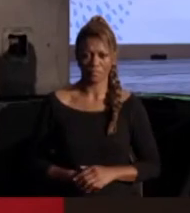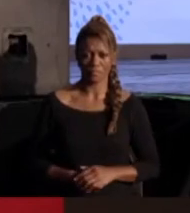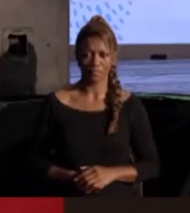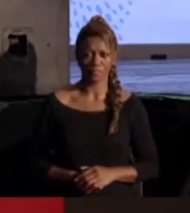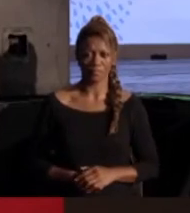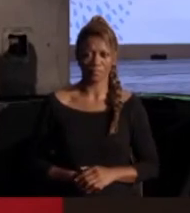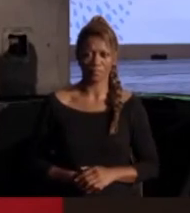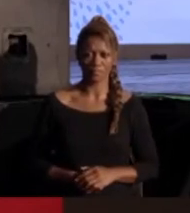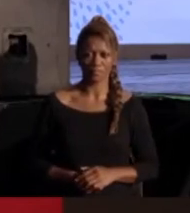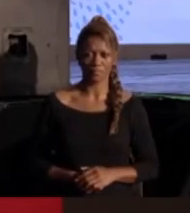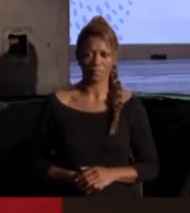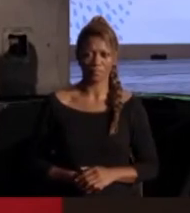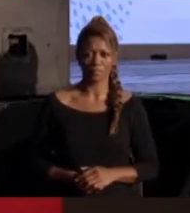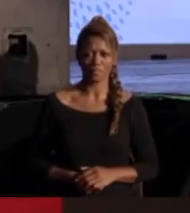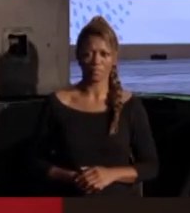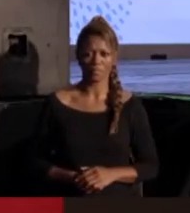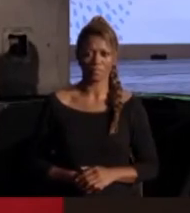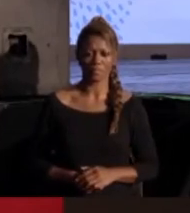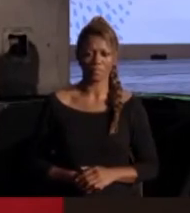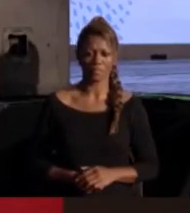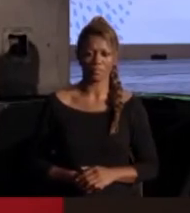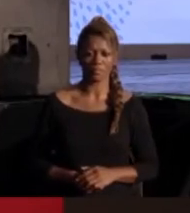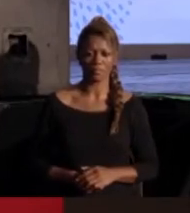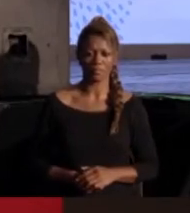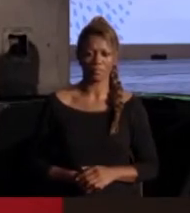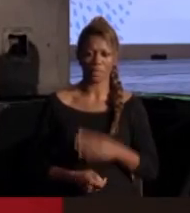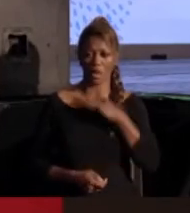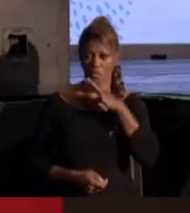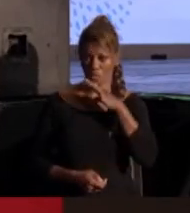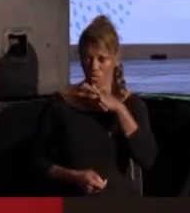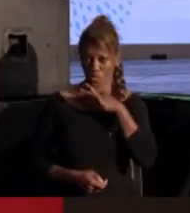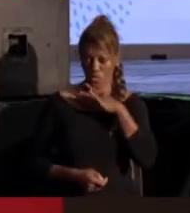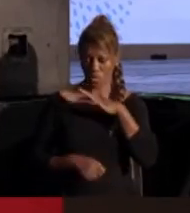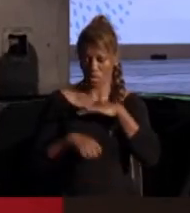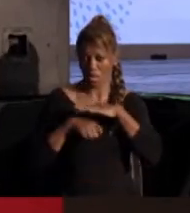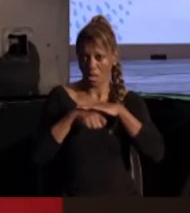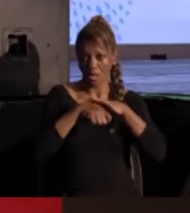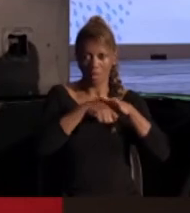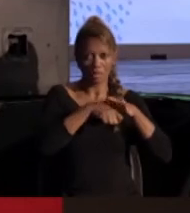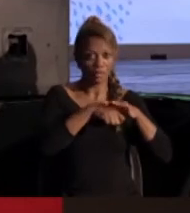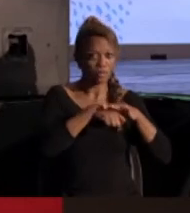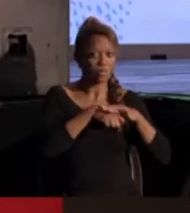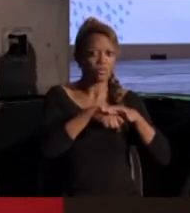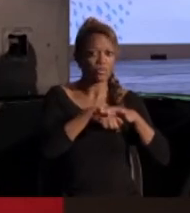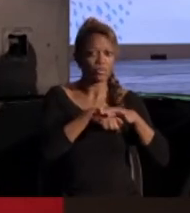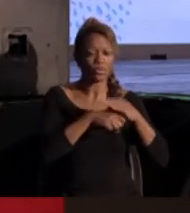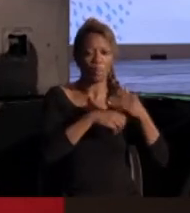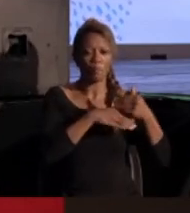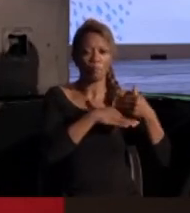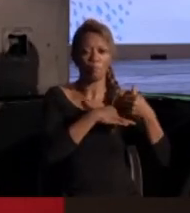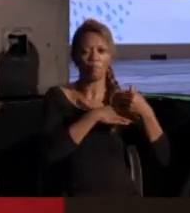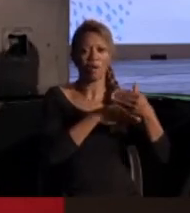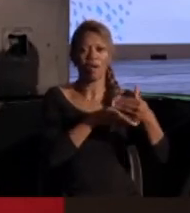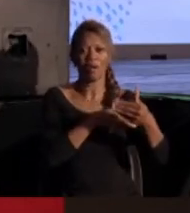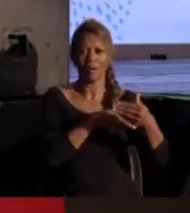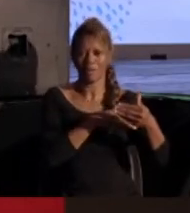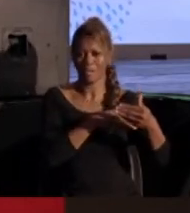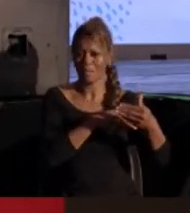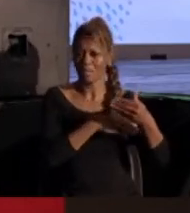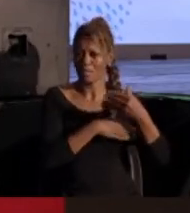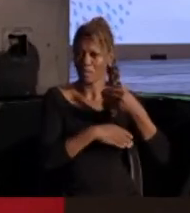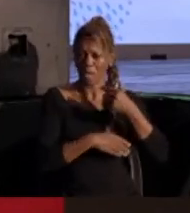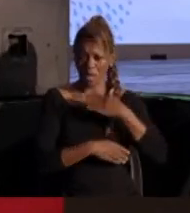é uma coisa que está colocada, está ligada na violência do lado de fora. Se eu